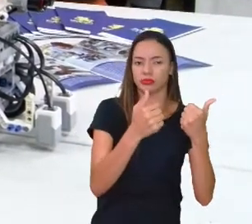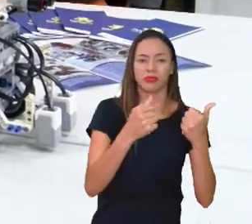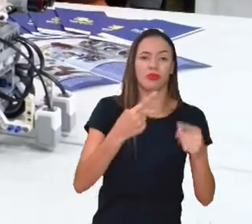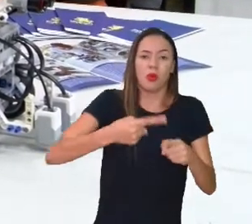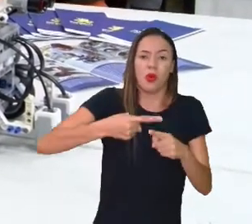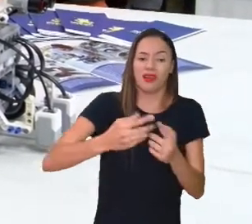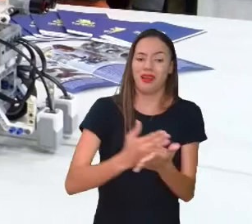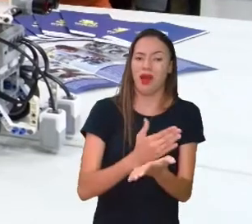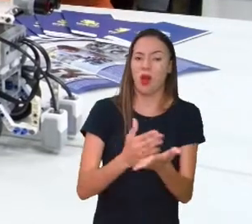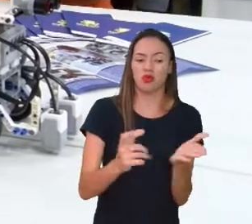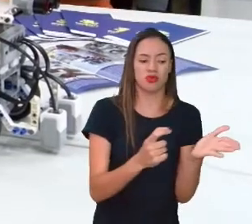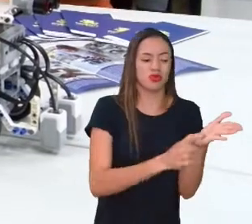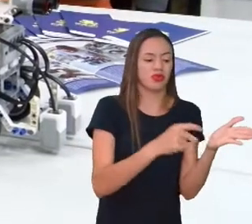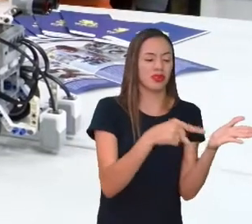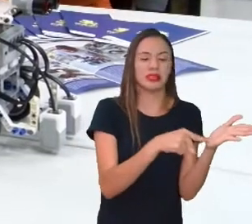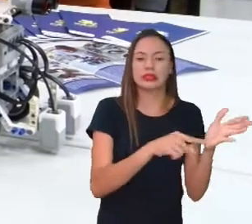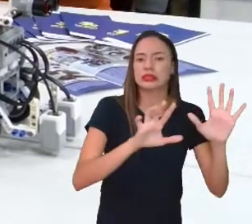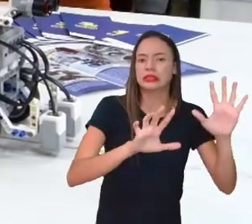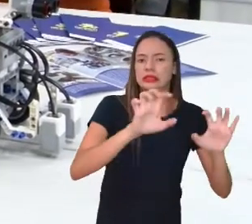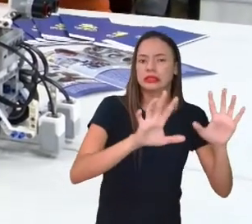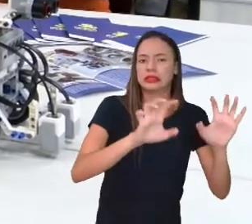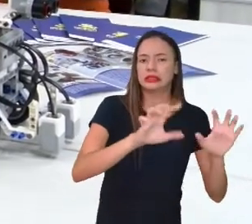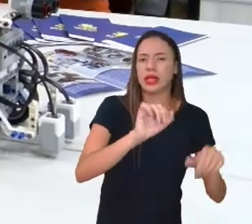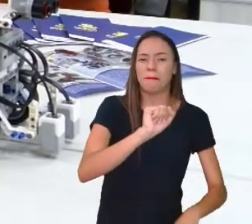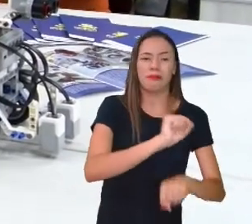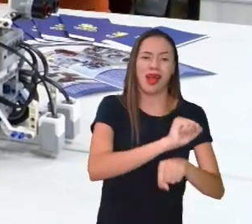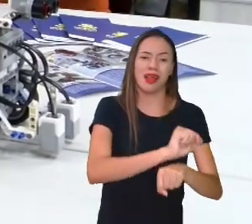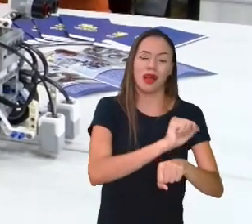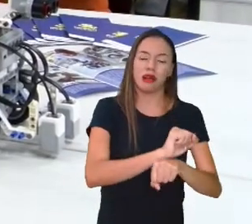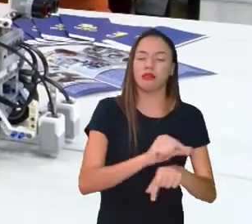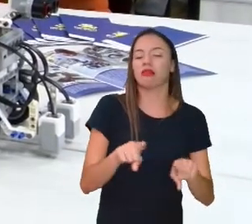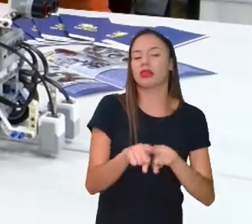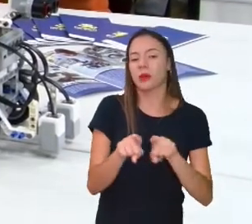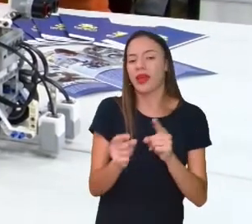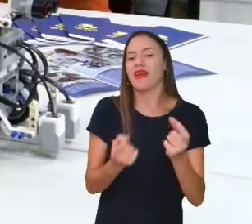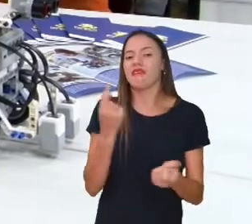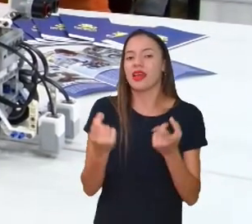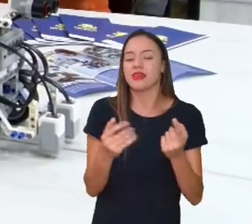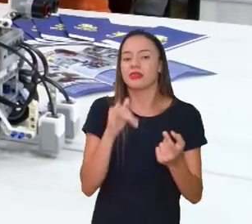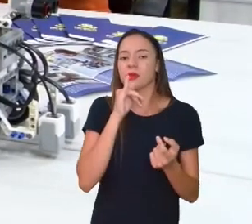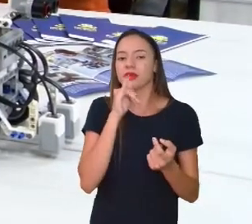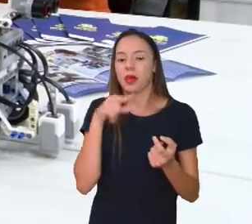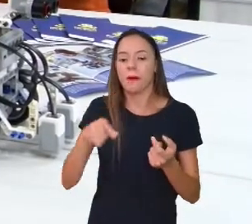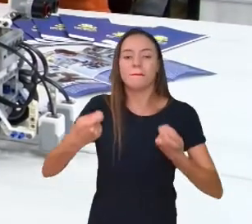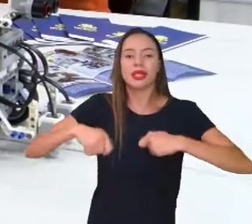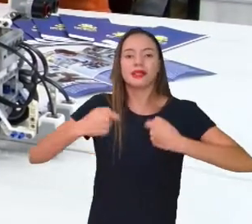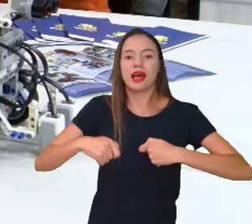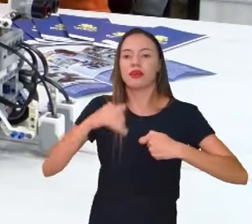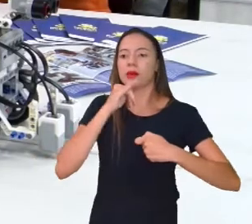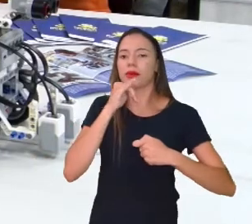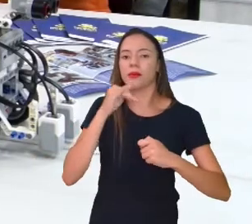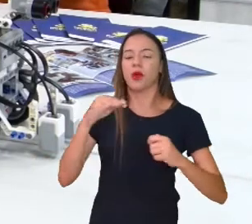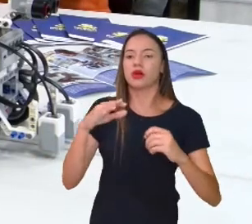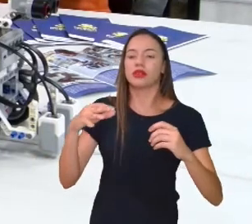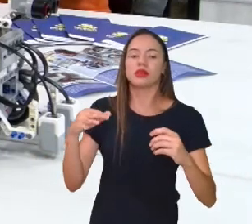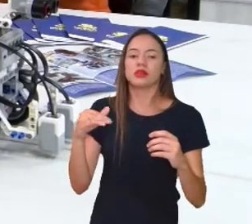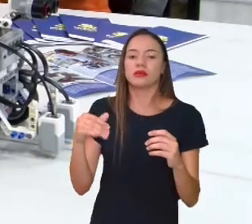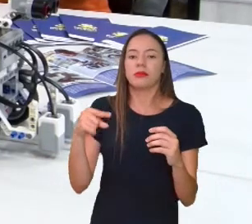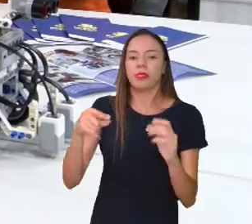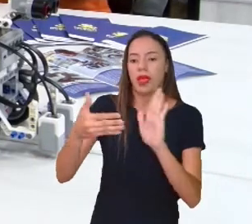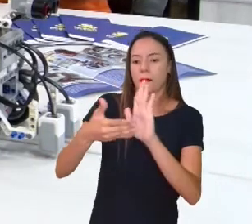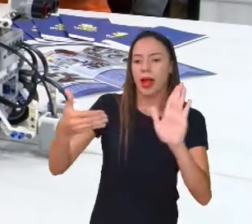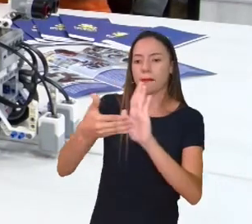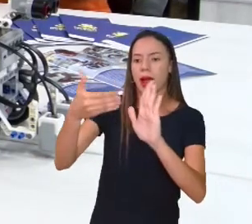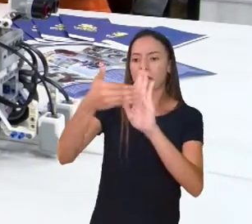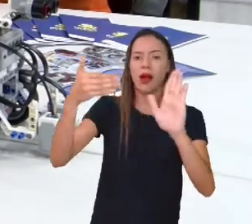com travamento direto, né? Ou seja, às vezes tinha que estar apagando um monte de arquivos para que ele começasse a